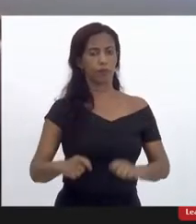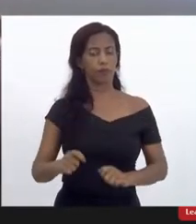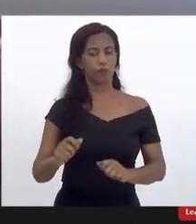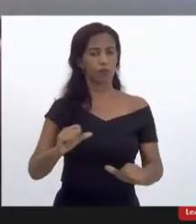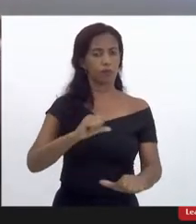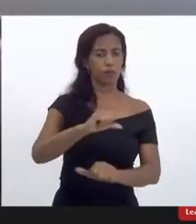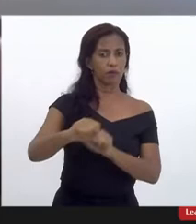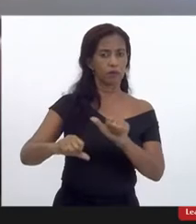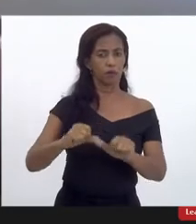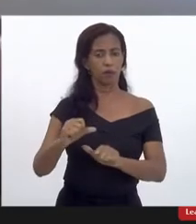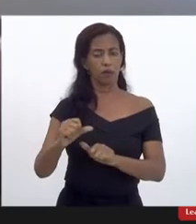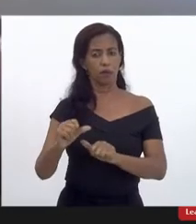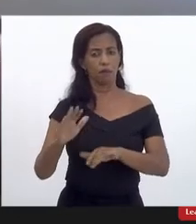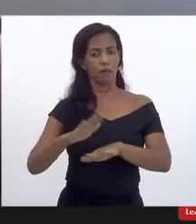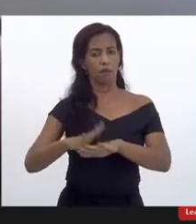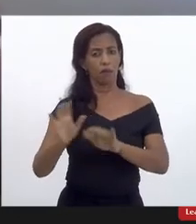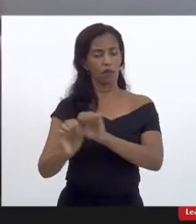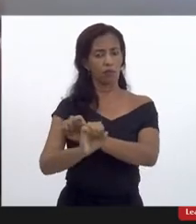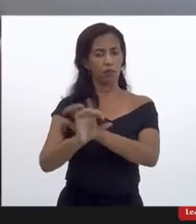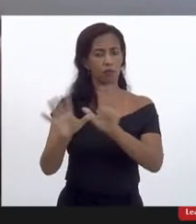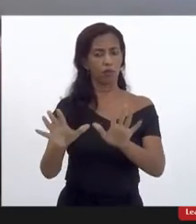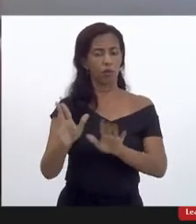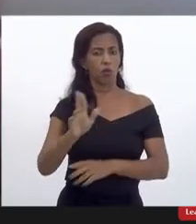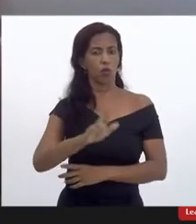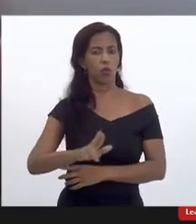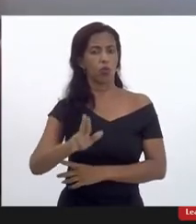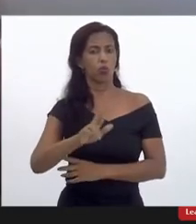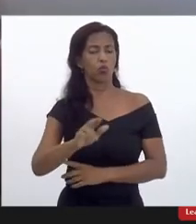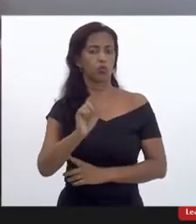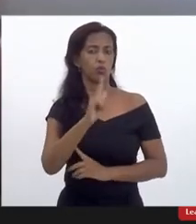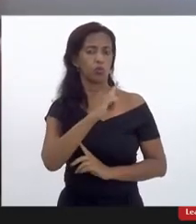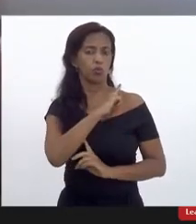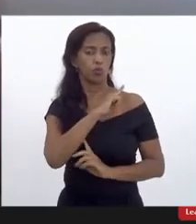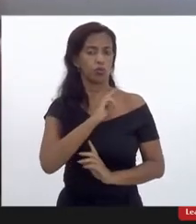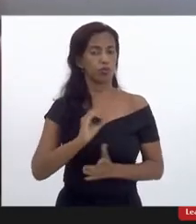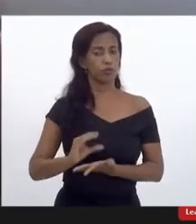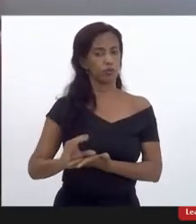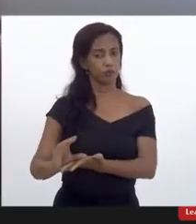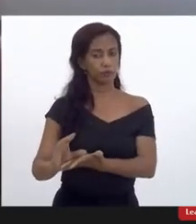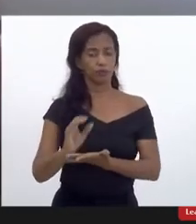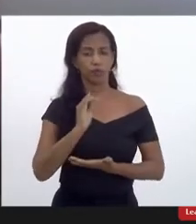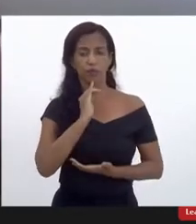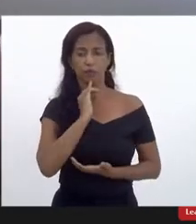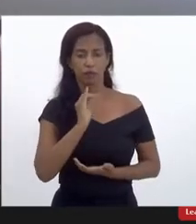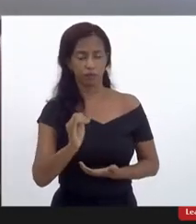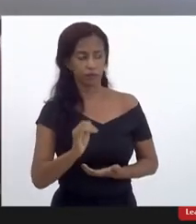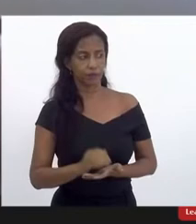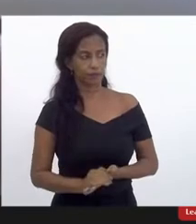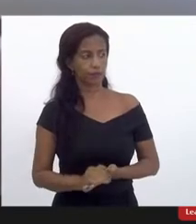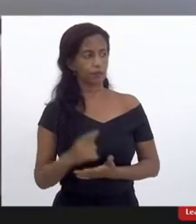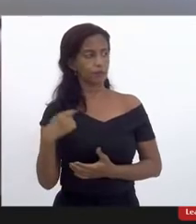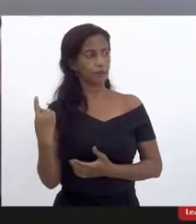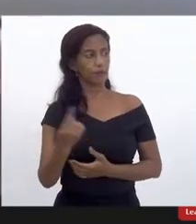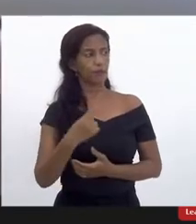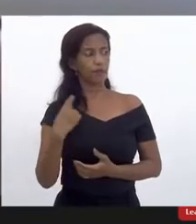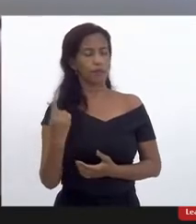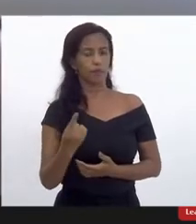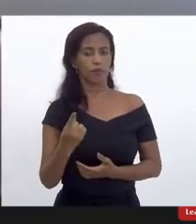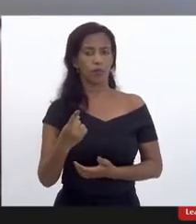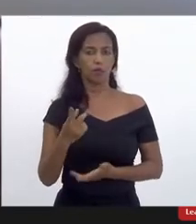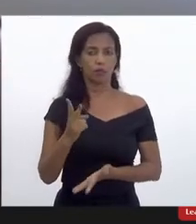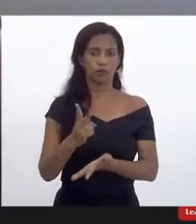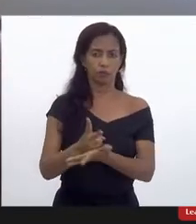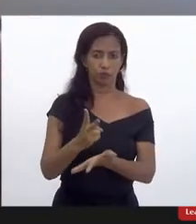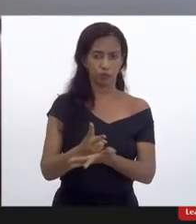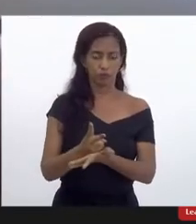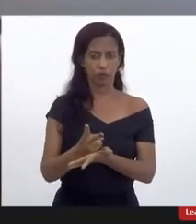tornar mais claro o uso pelo gestor dessa verba. Infelizmente, nós ainda